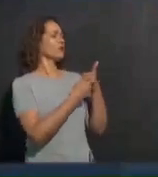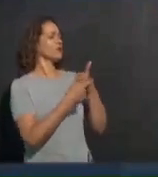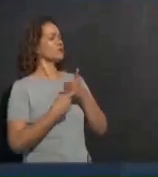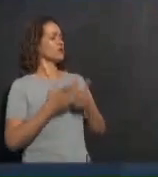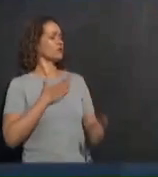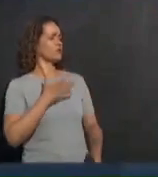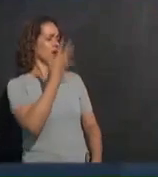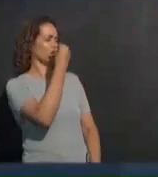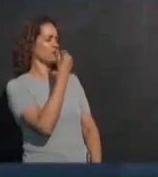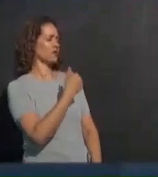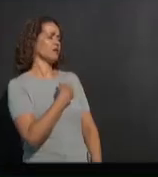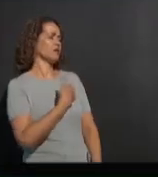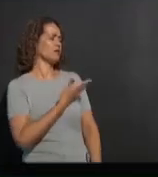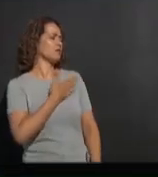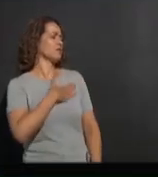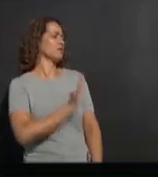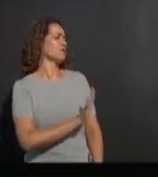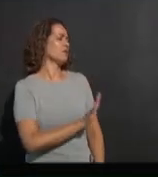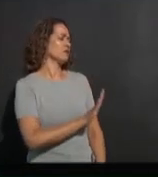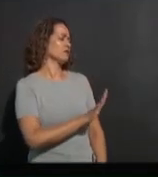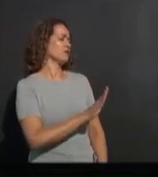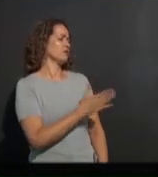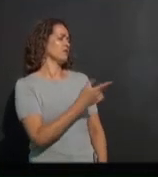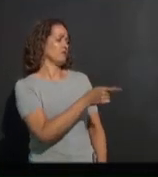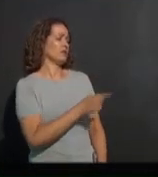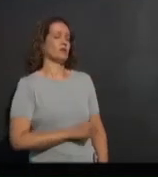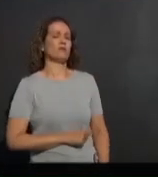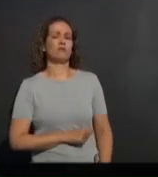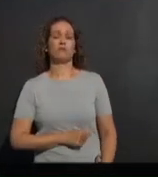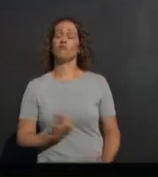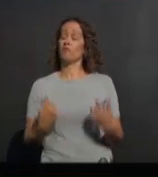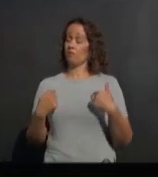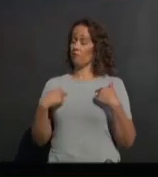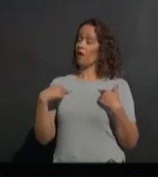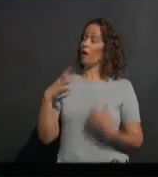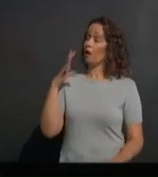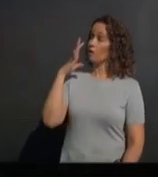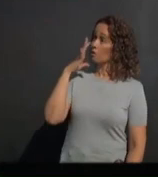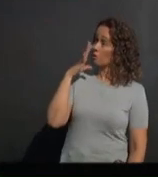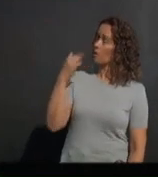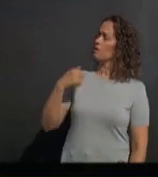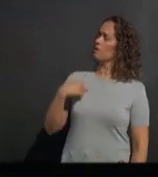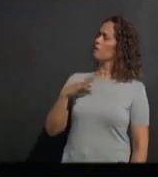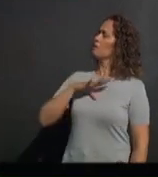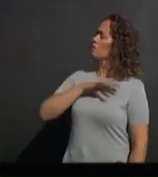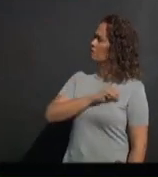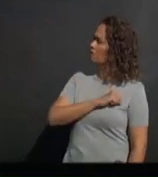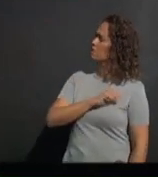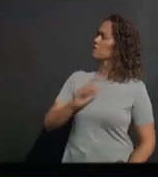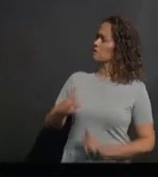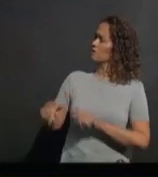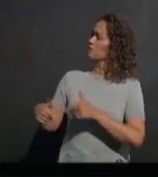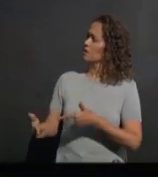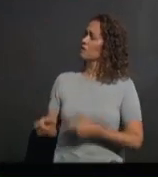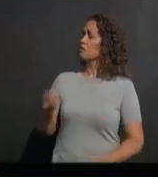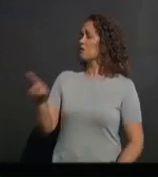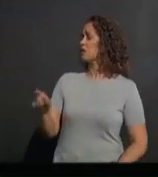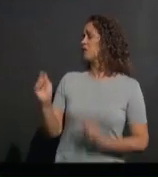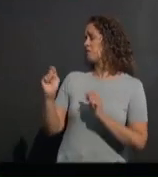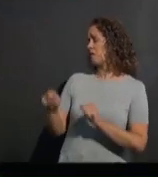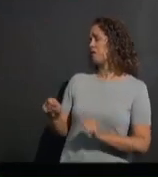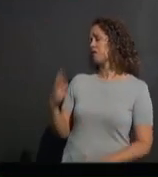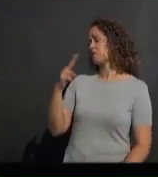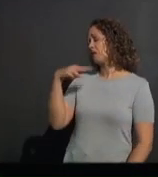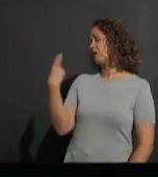você. Eu falei: porque eu não vou viver baseado na sua desonra por mim. Eu te admiro e eu gosto do que você faz, e você pode falar de mim o que